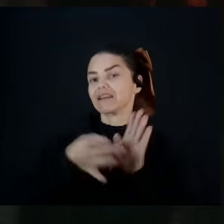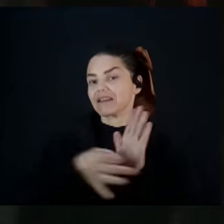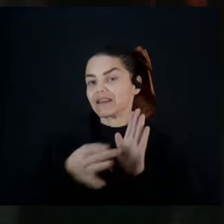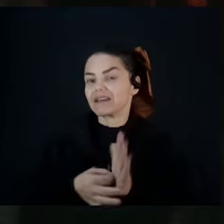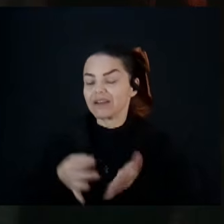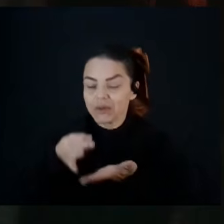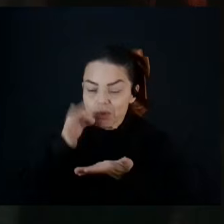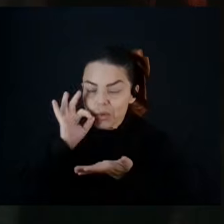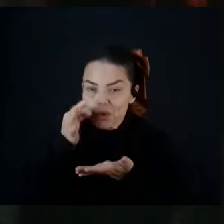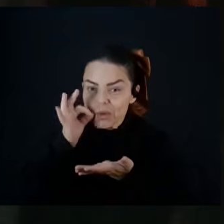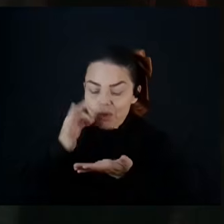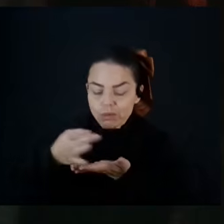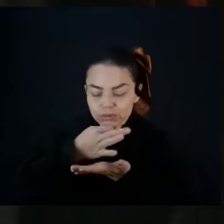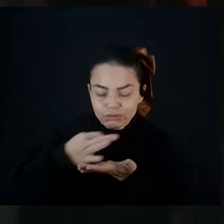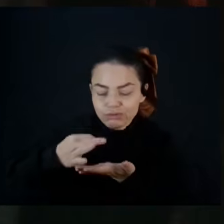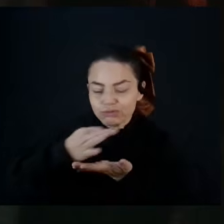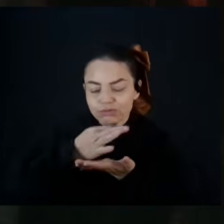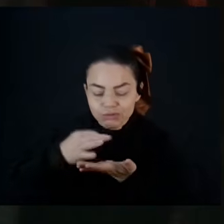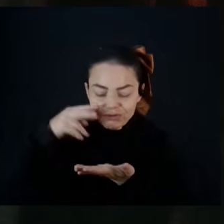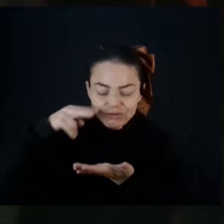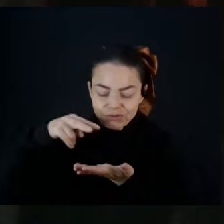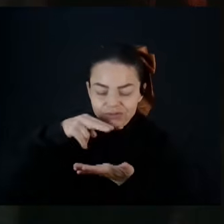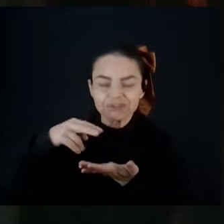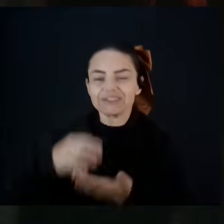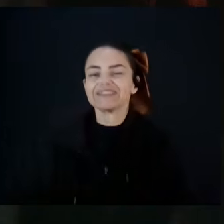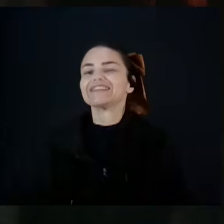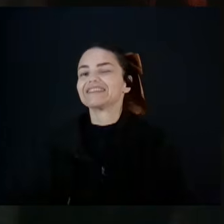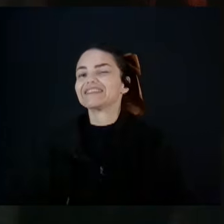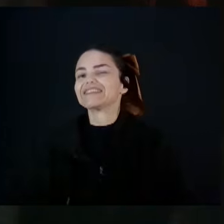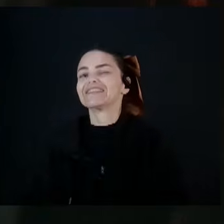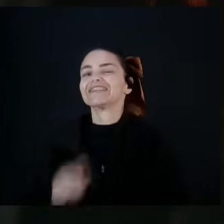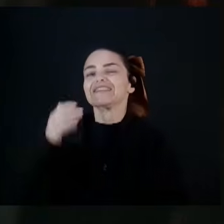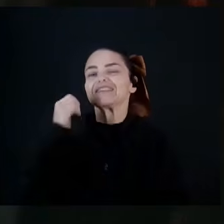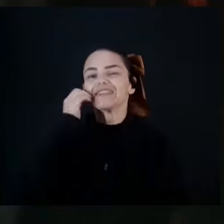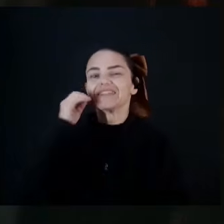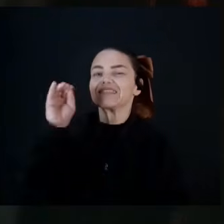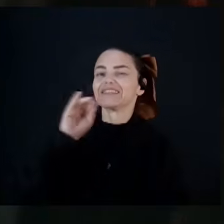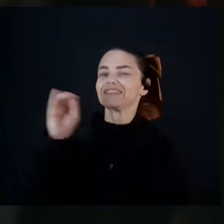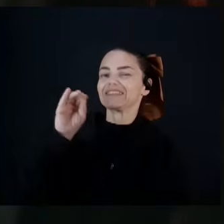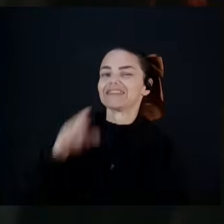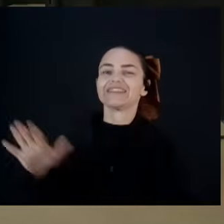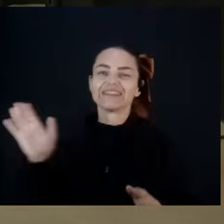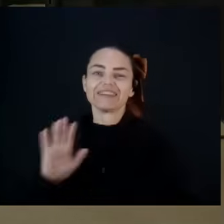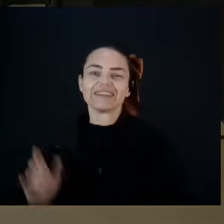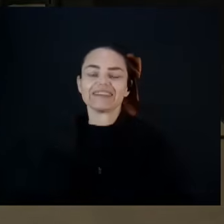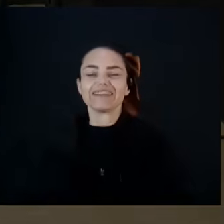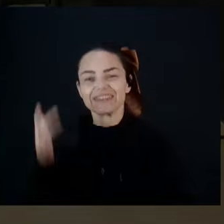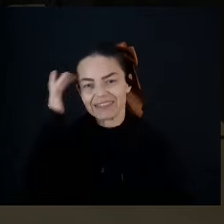passou pra gente, vamos fazer junto? Então tá bom, beijo grande, fique bem e até amanhã. Tchau, tchau.